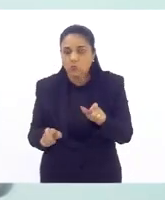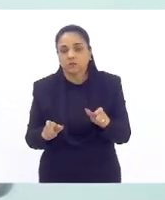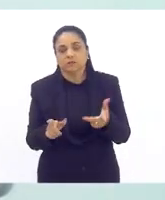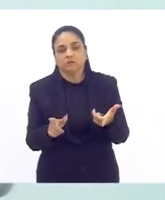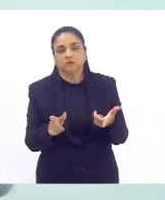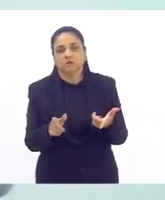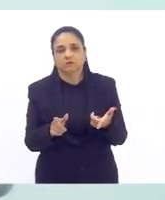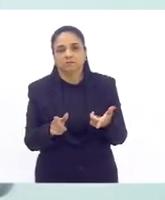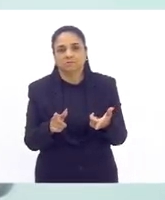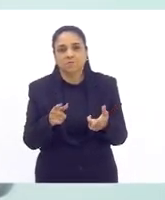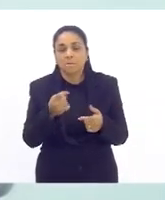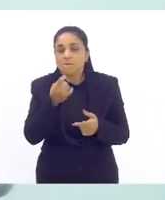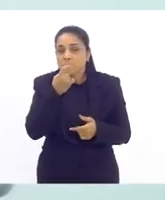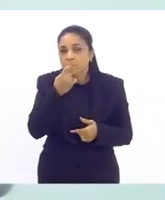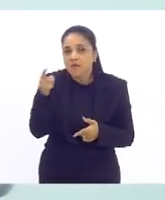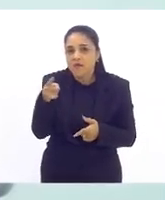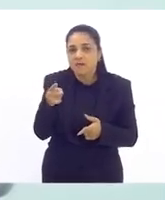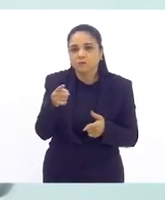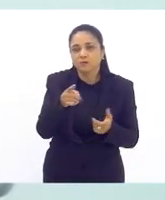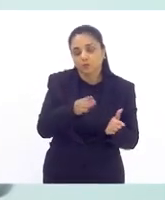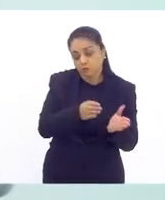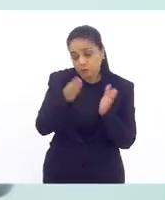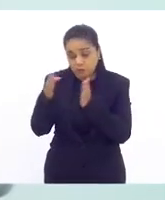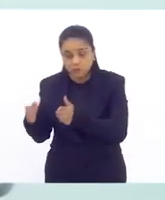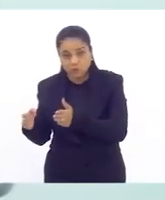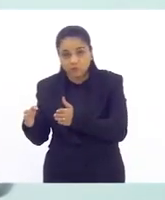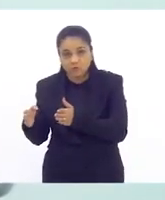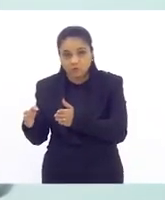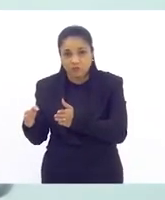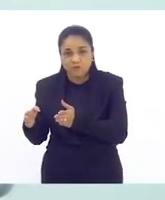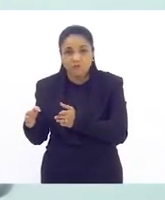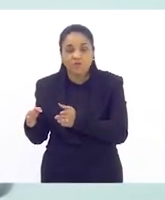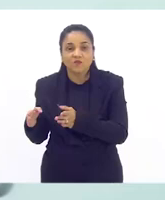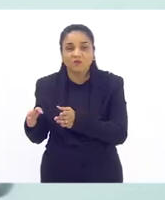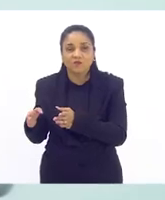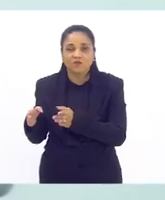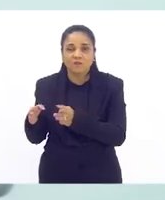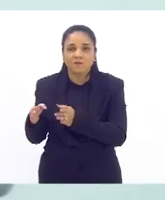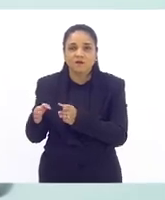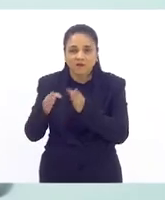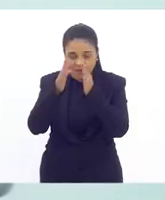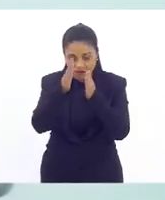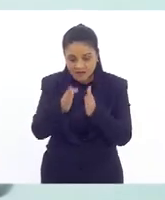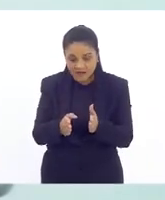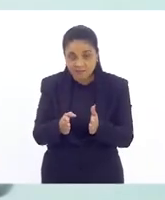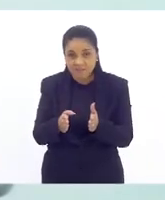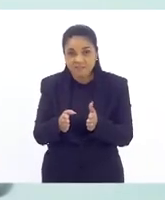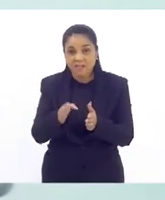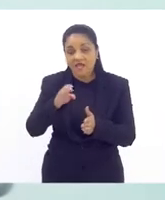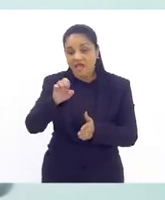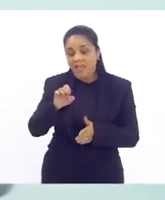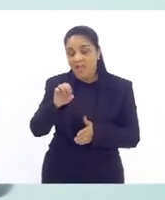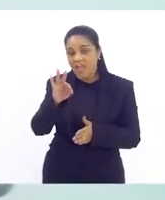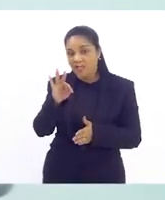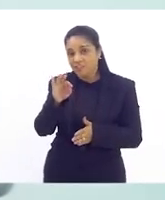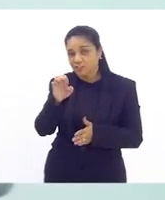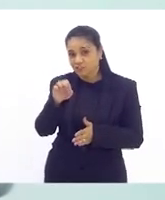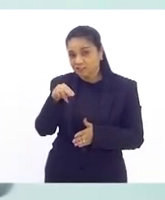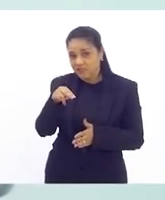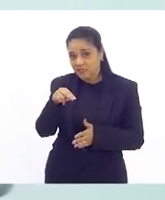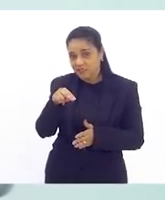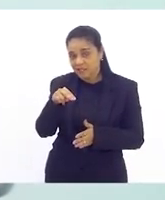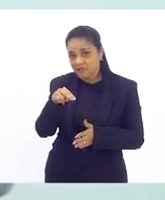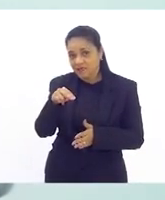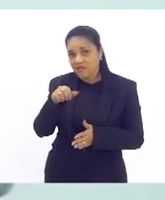tudo isso lá perto do lado que tá lá um pouco para cá tá aqui a ética alegria que foi duplicada